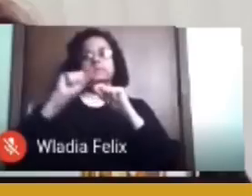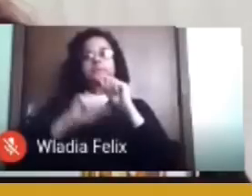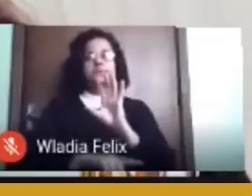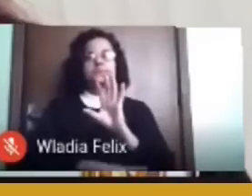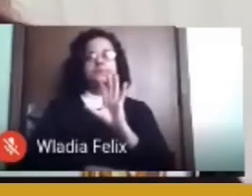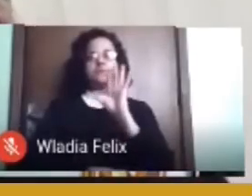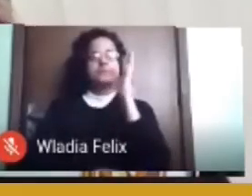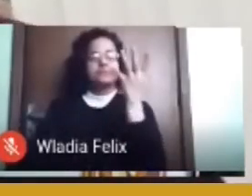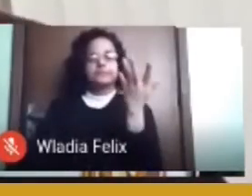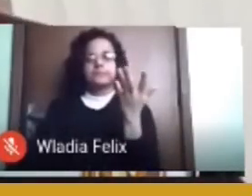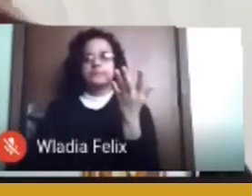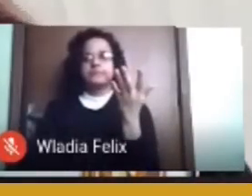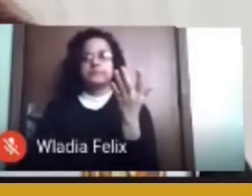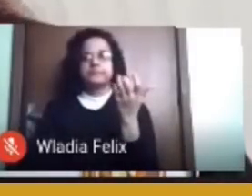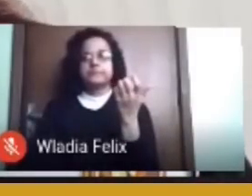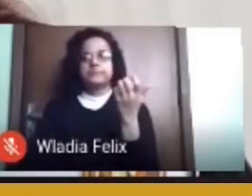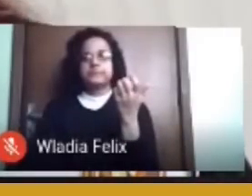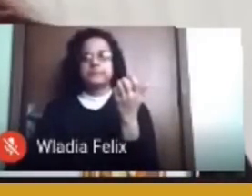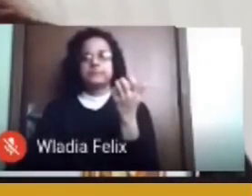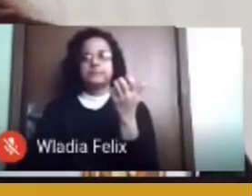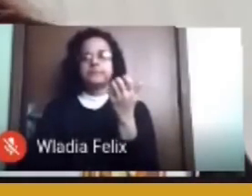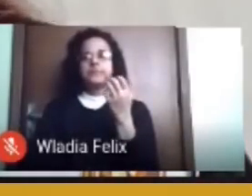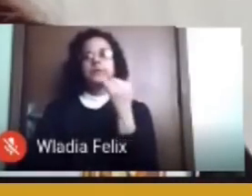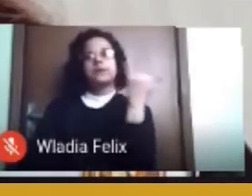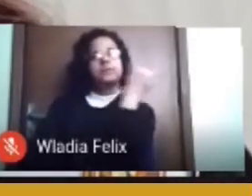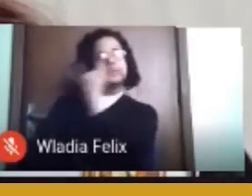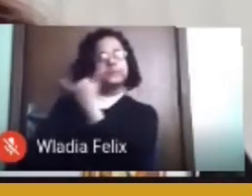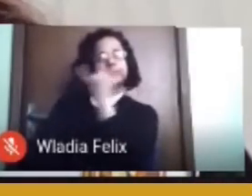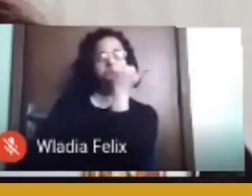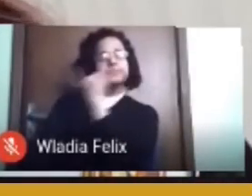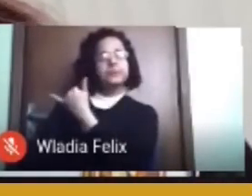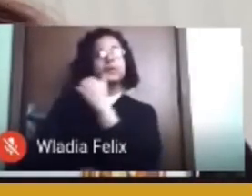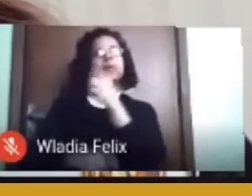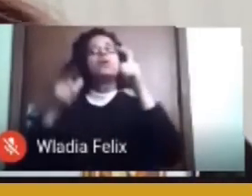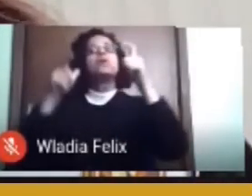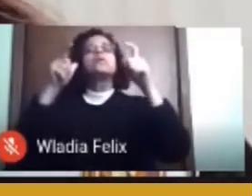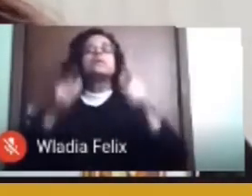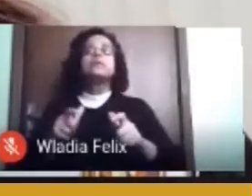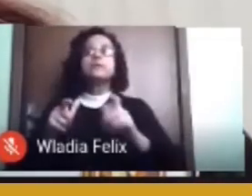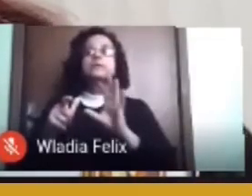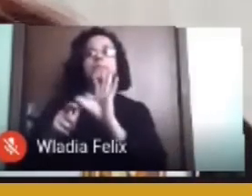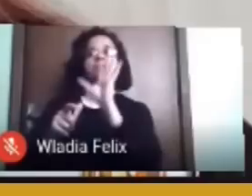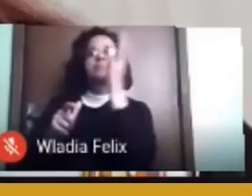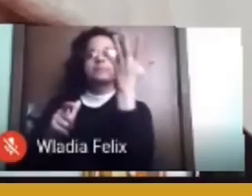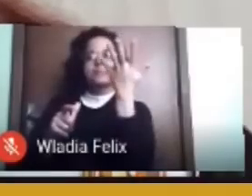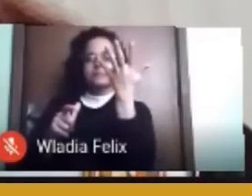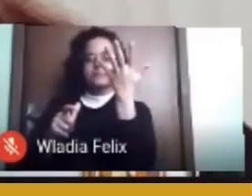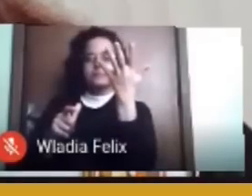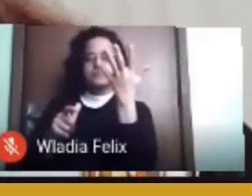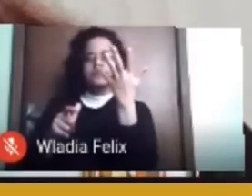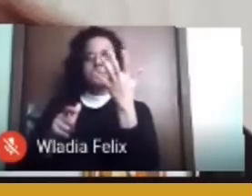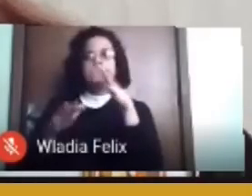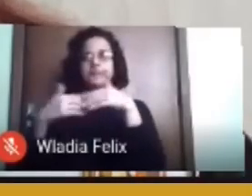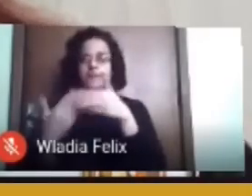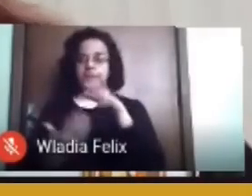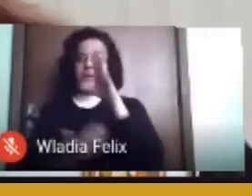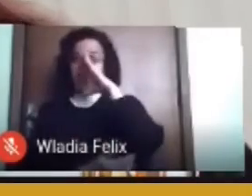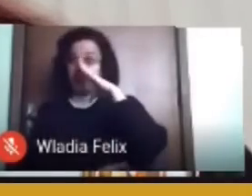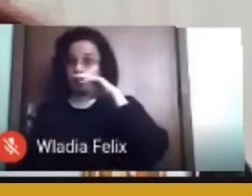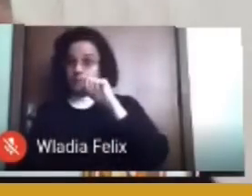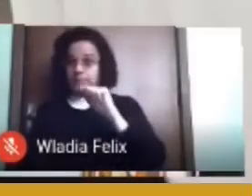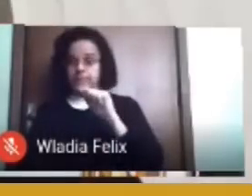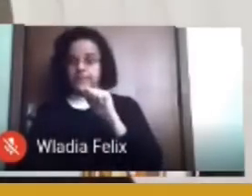de ocorrência. Então, no município de Araucária, é visível nessa parte azul